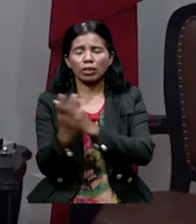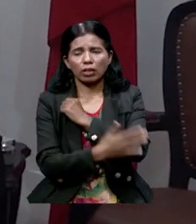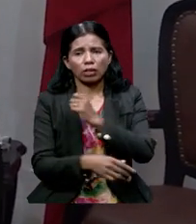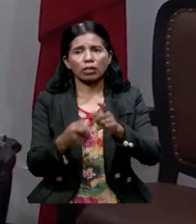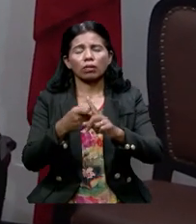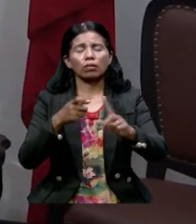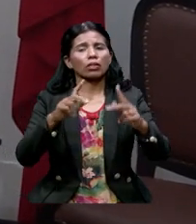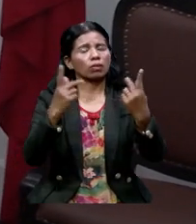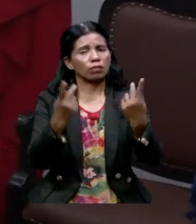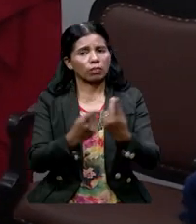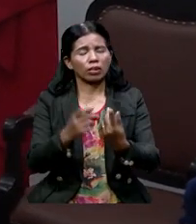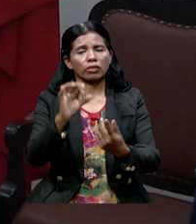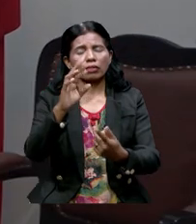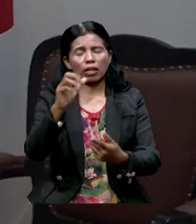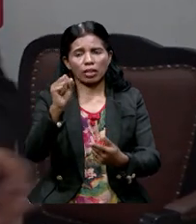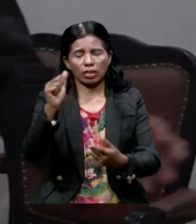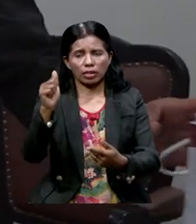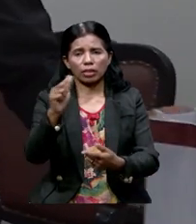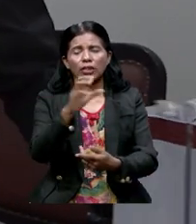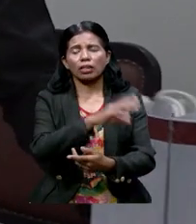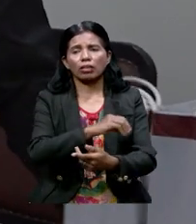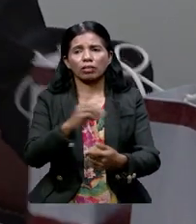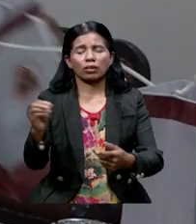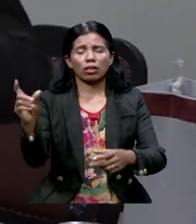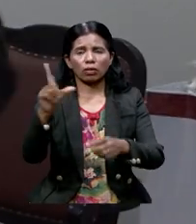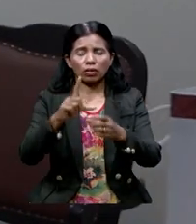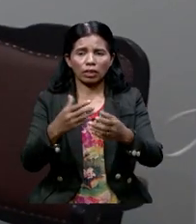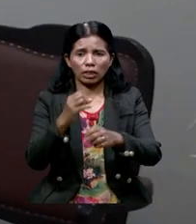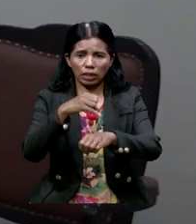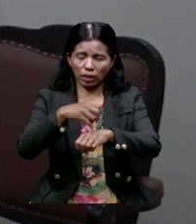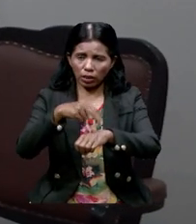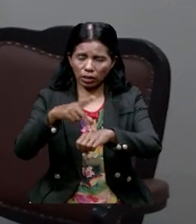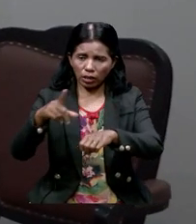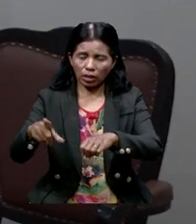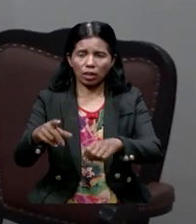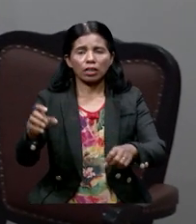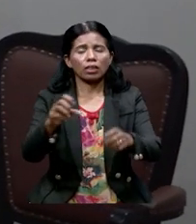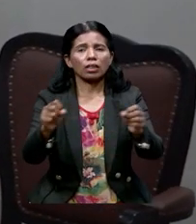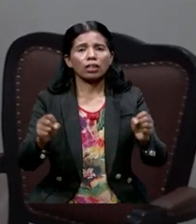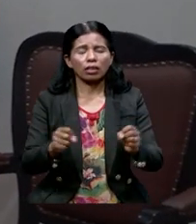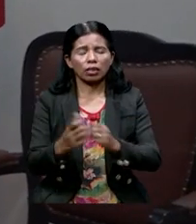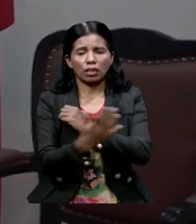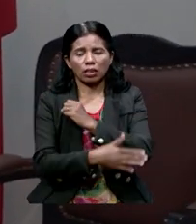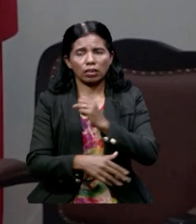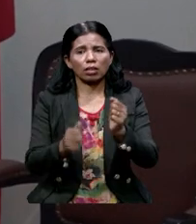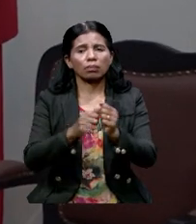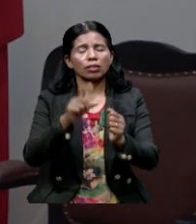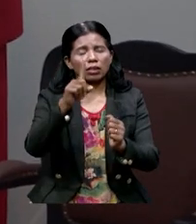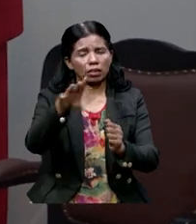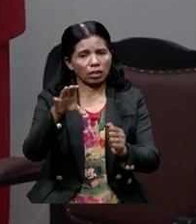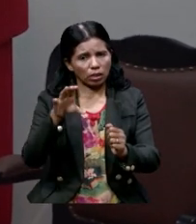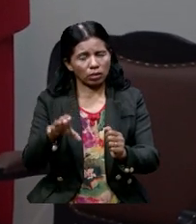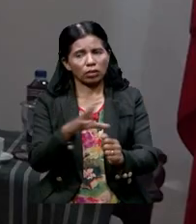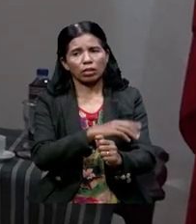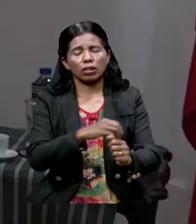russi companhia França nian, a nesan Bolloré Logística Internacional, nebe harion a nia sucursal e a nação ato sida liu,